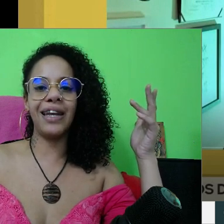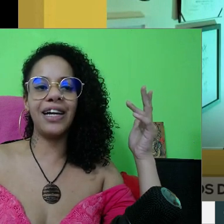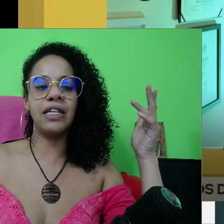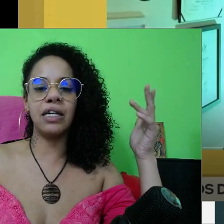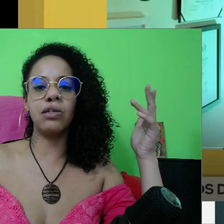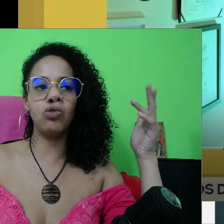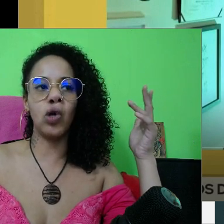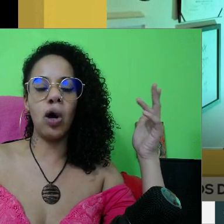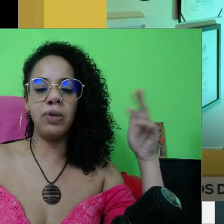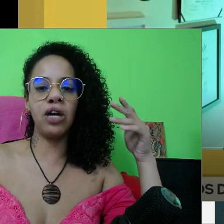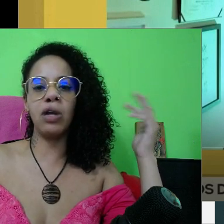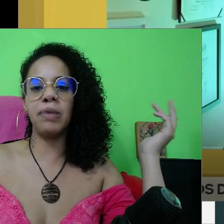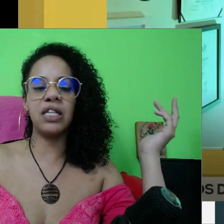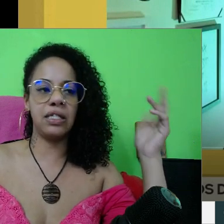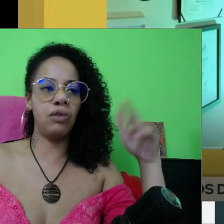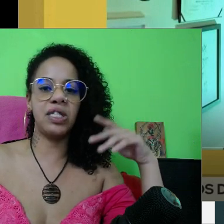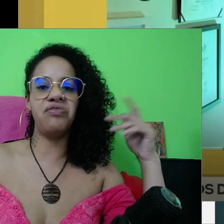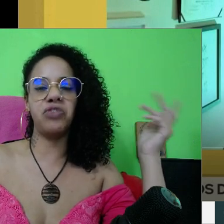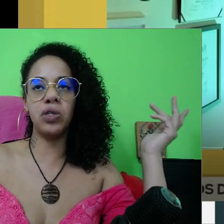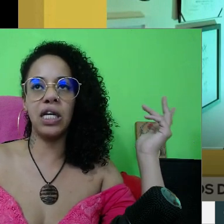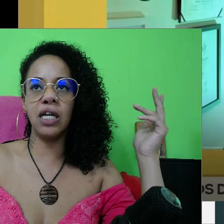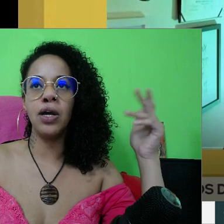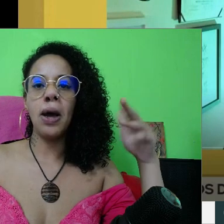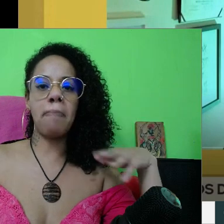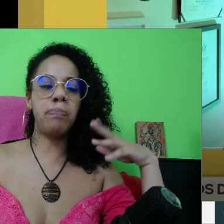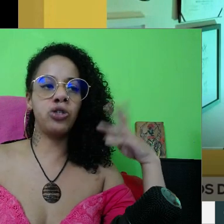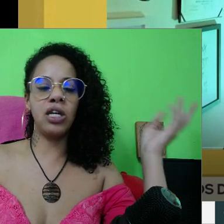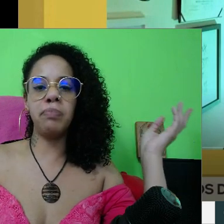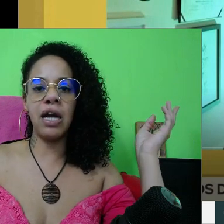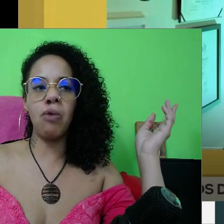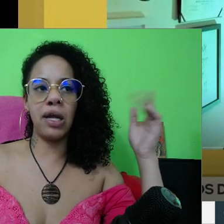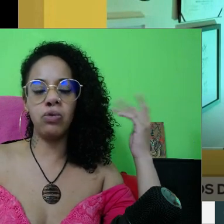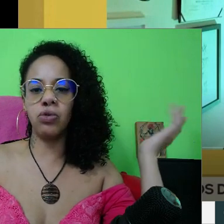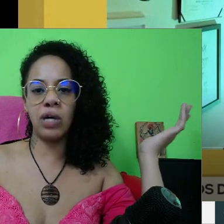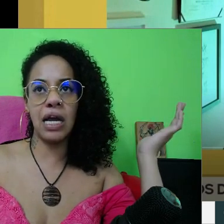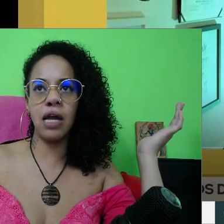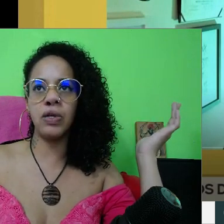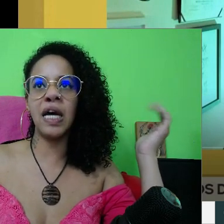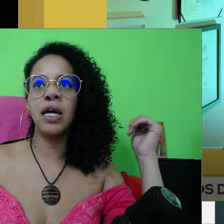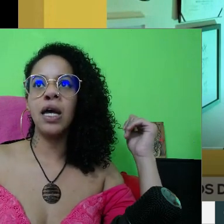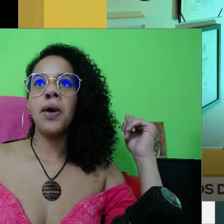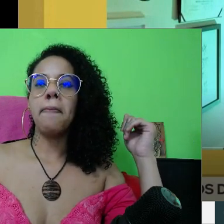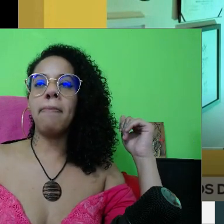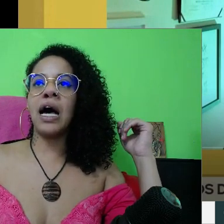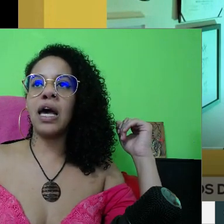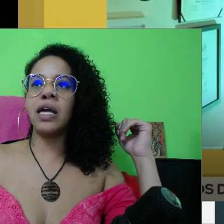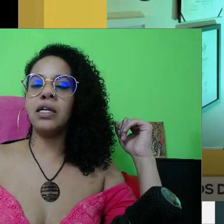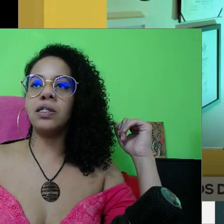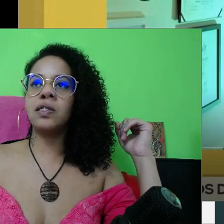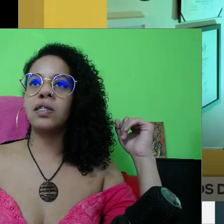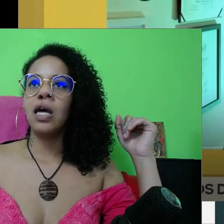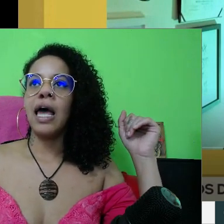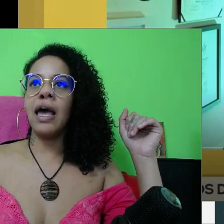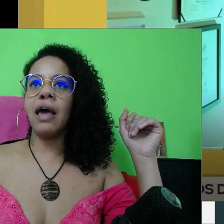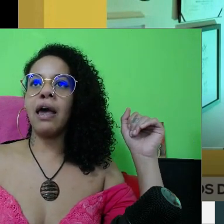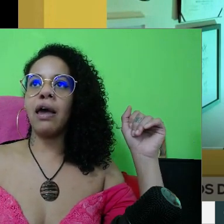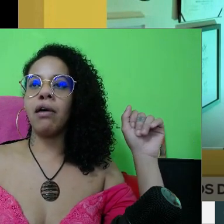Lobby né a legalização do Lobby regulamentação que se né papo de liberar o maluco do né mas